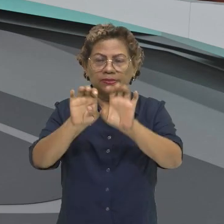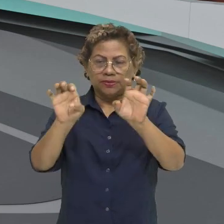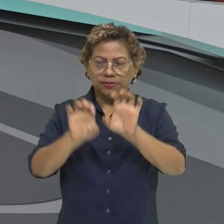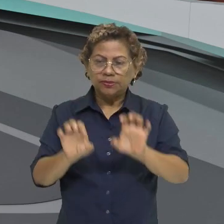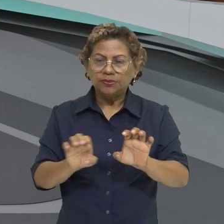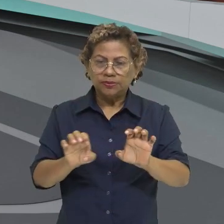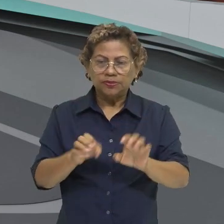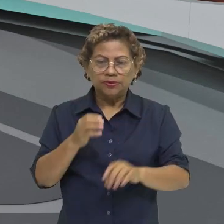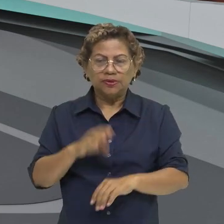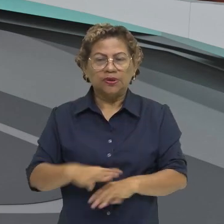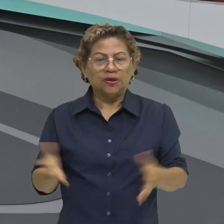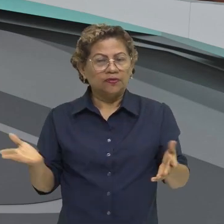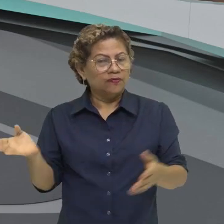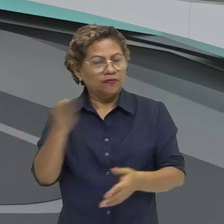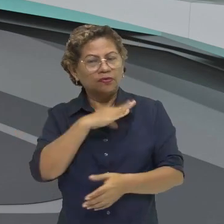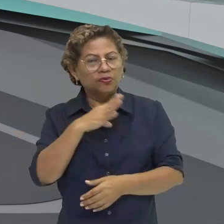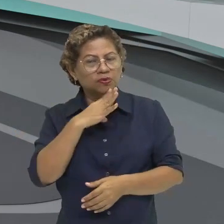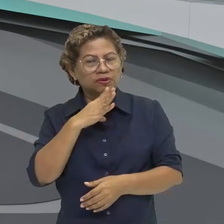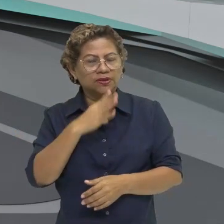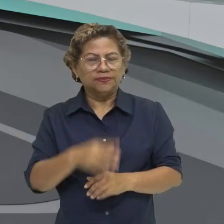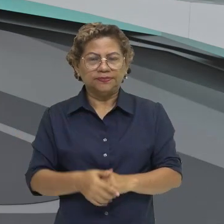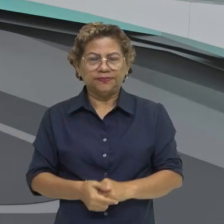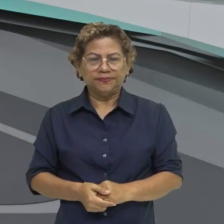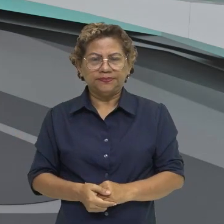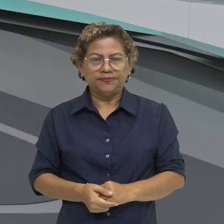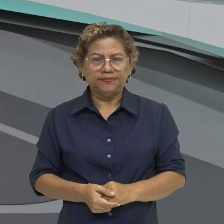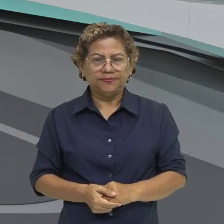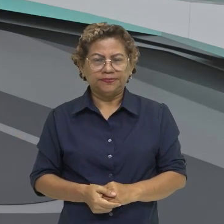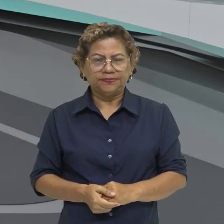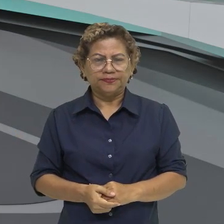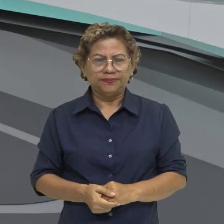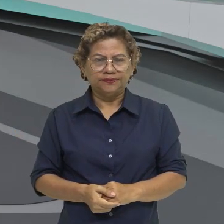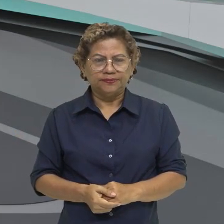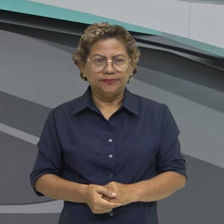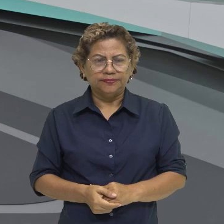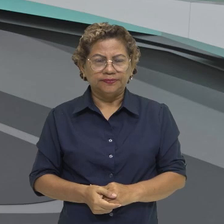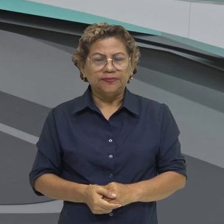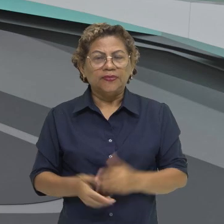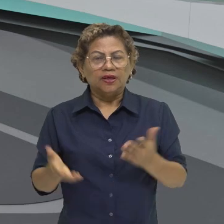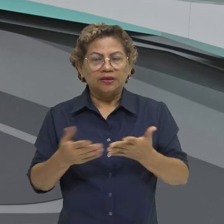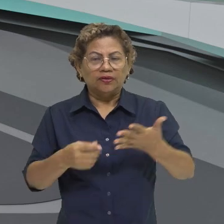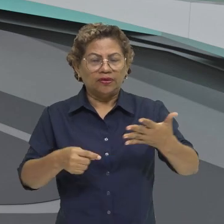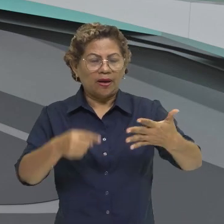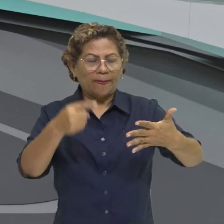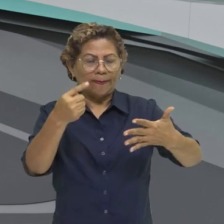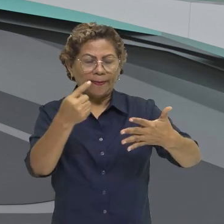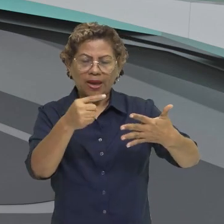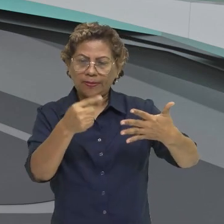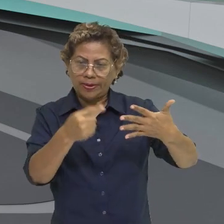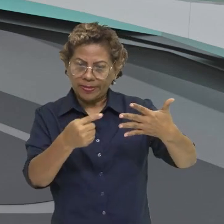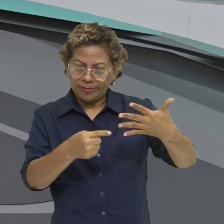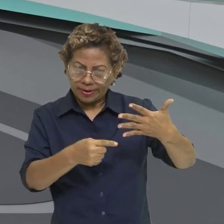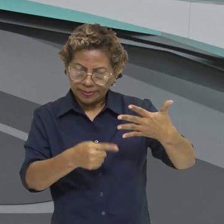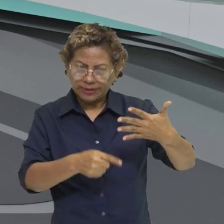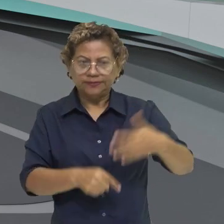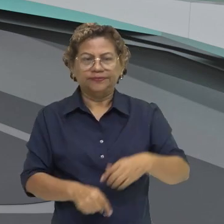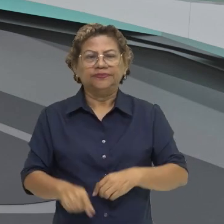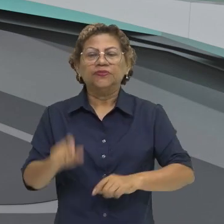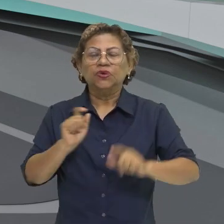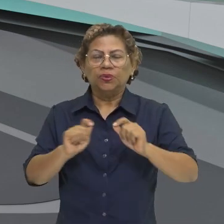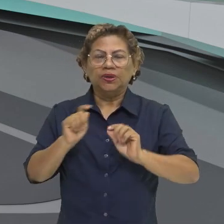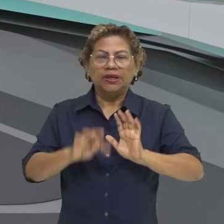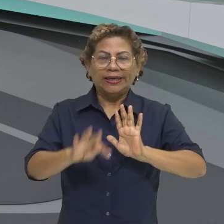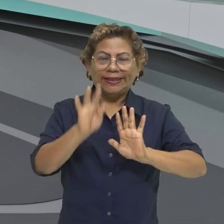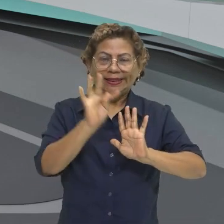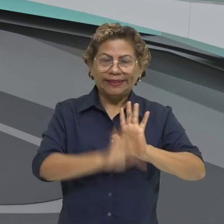fundamento. Vamos conhecer mais? Vamos lá. Olha aí. Vamos definir agora o texto literário, o que é texto